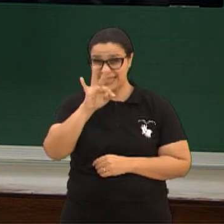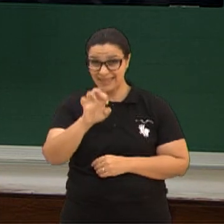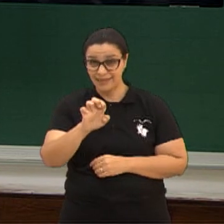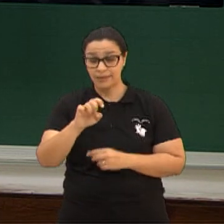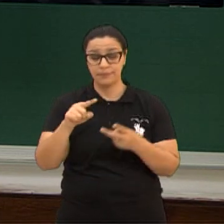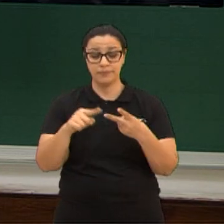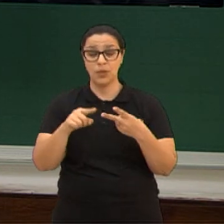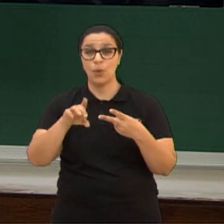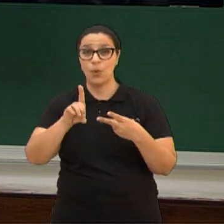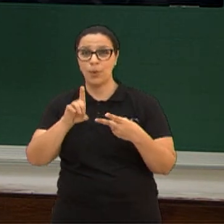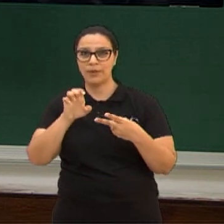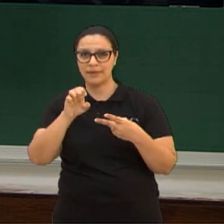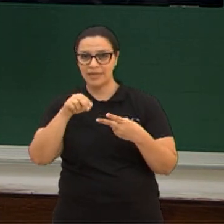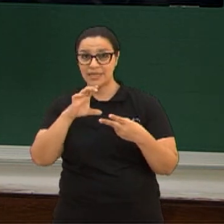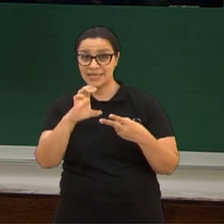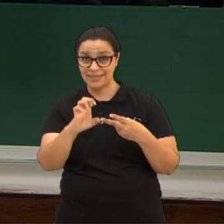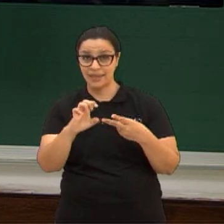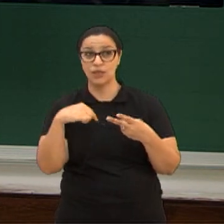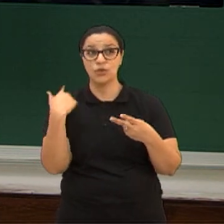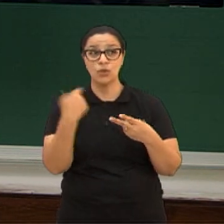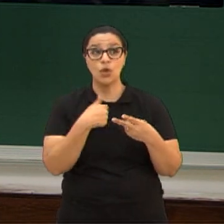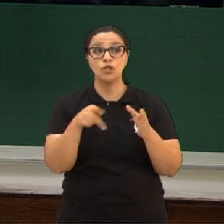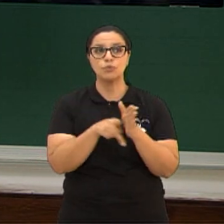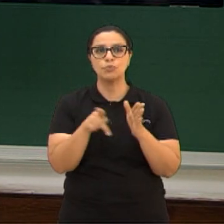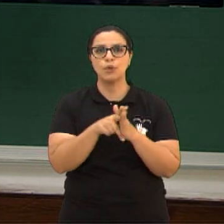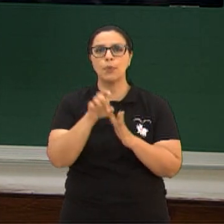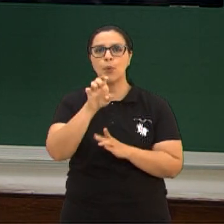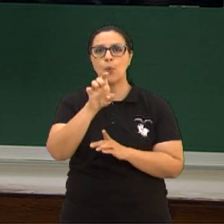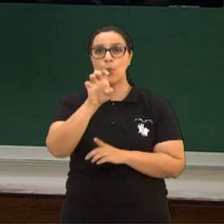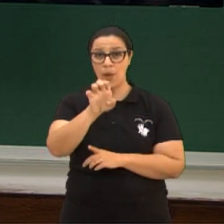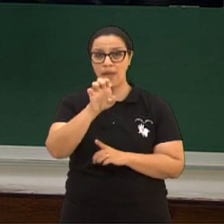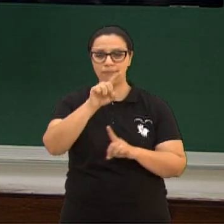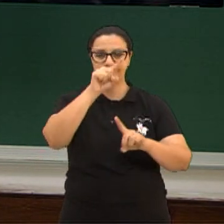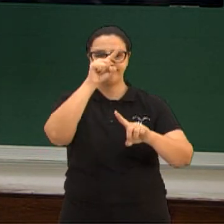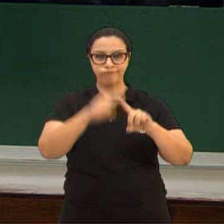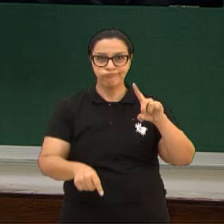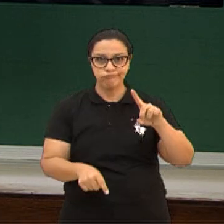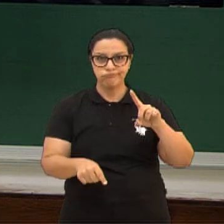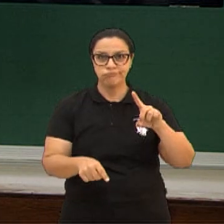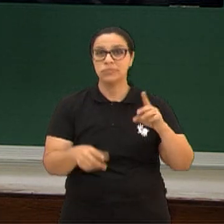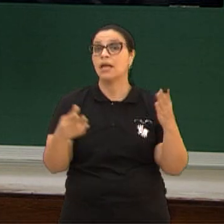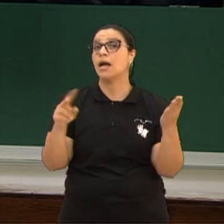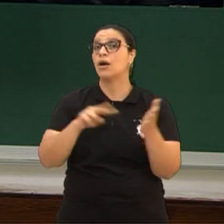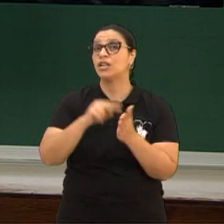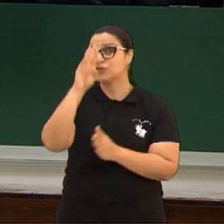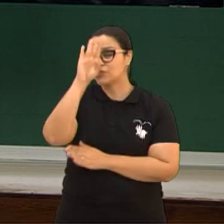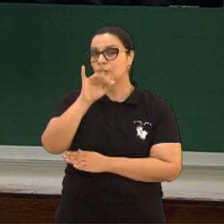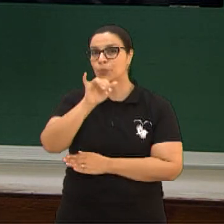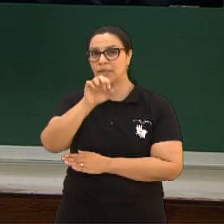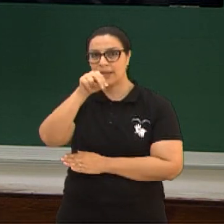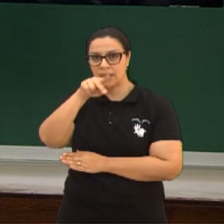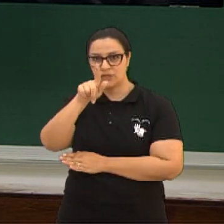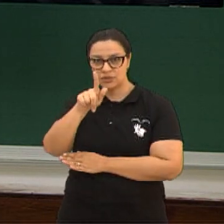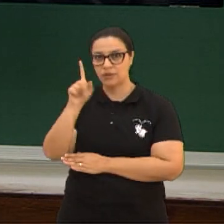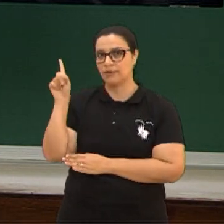dance. O que nós vamos fazer? Nós tiramos esse e deixamos direto